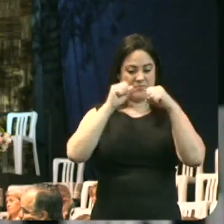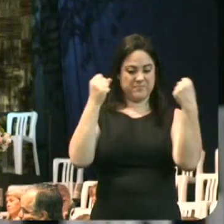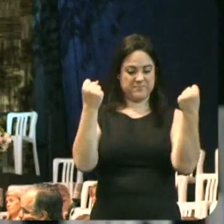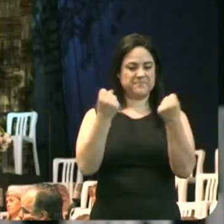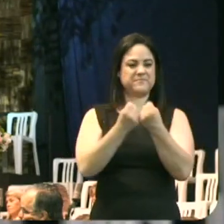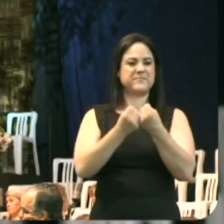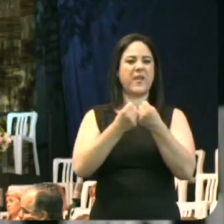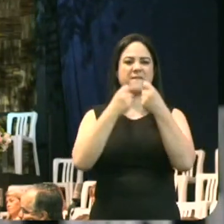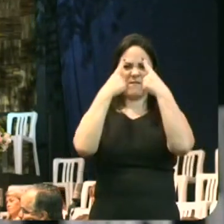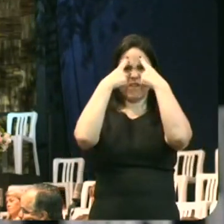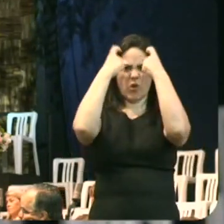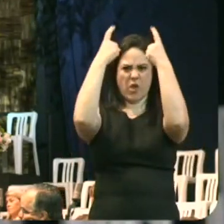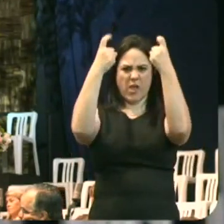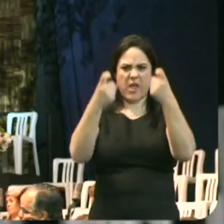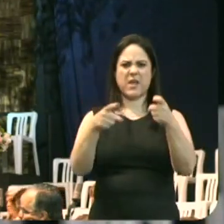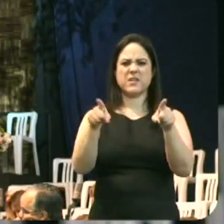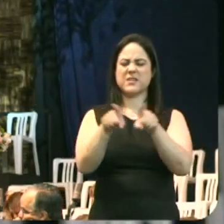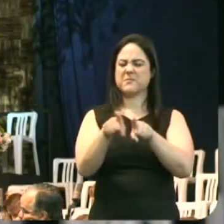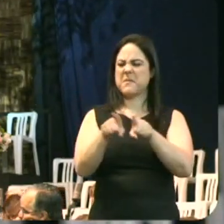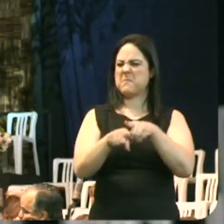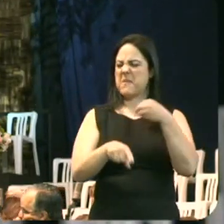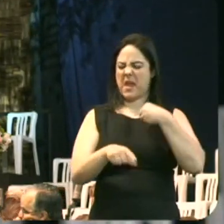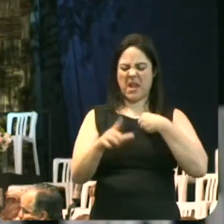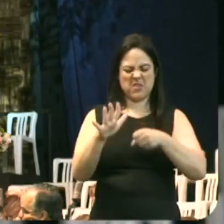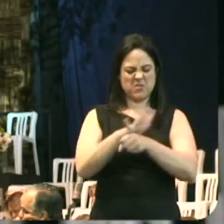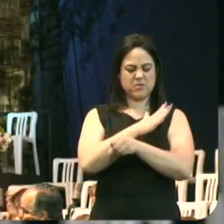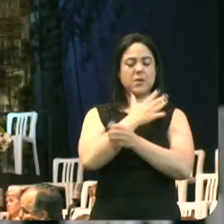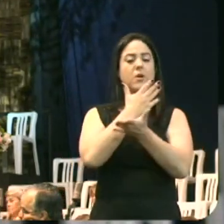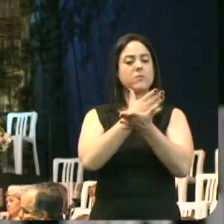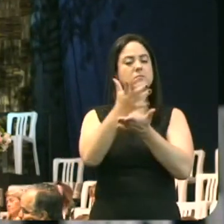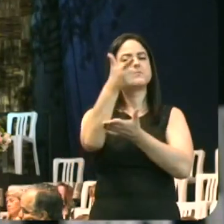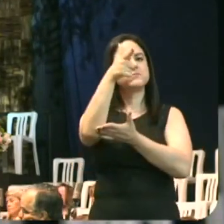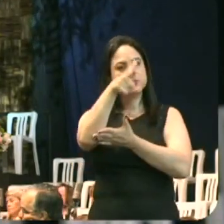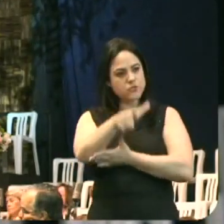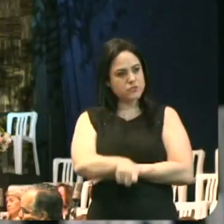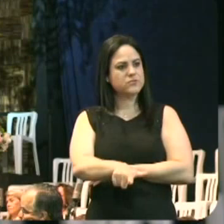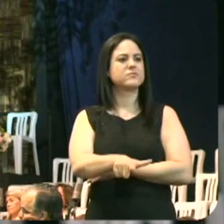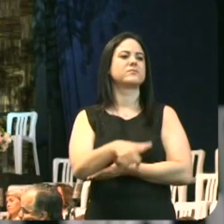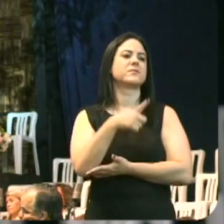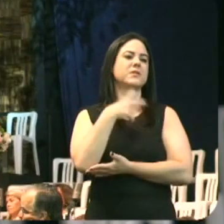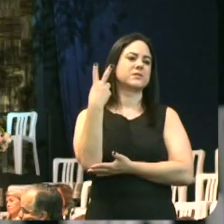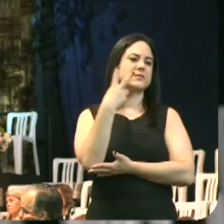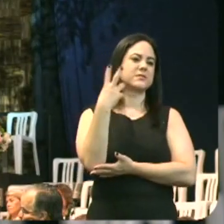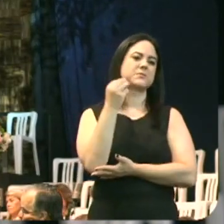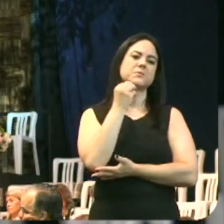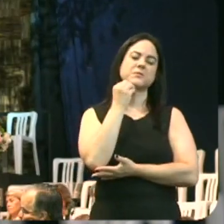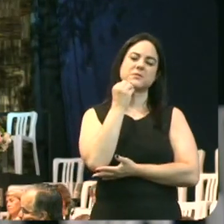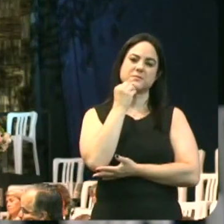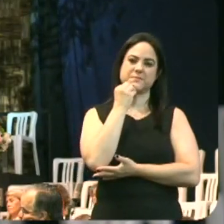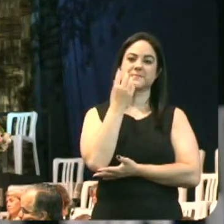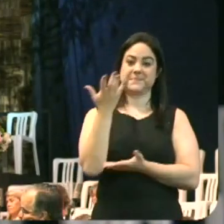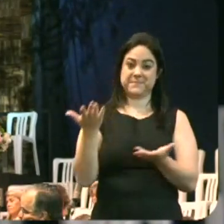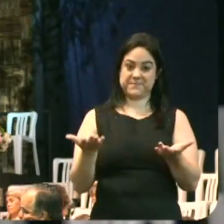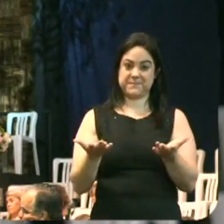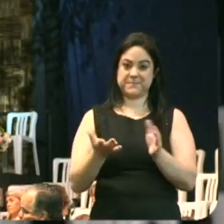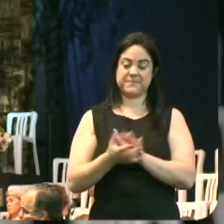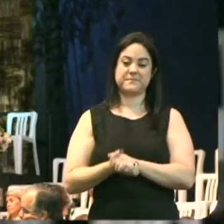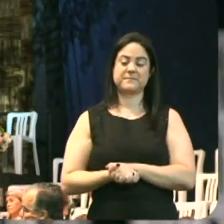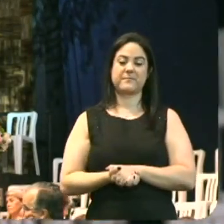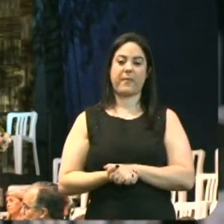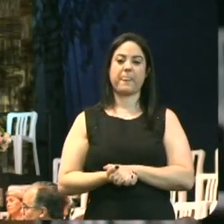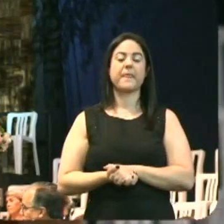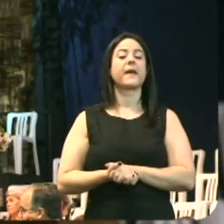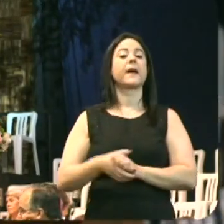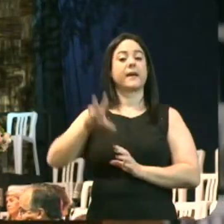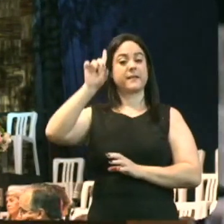corrompida e violenta e começar de novo para dar uma segunda chance. E Ele deu